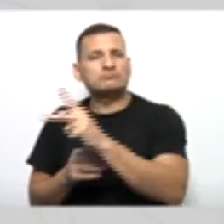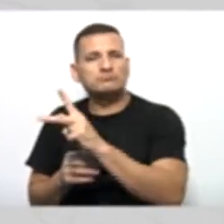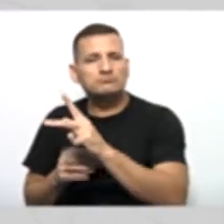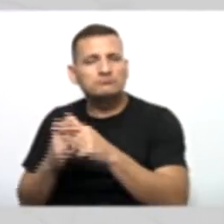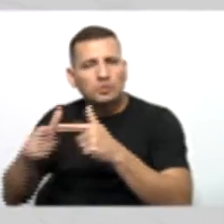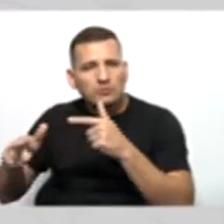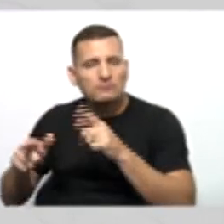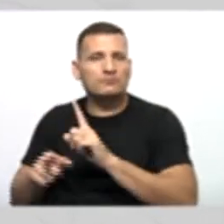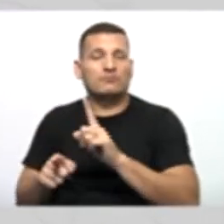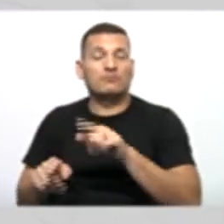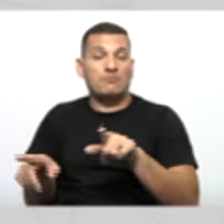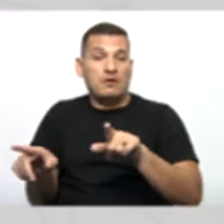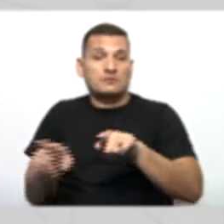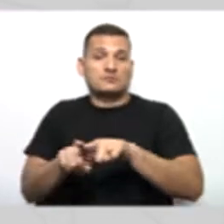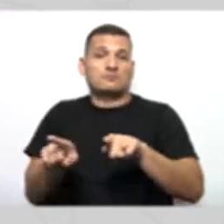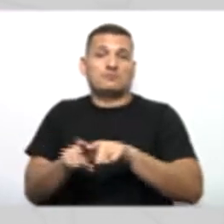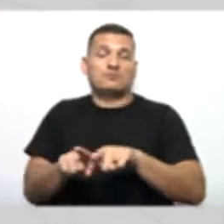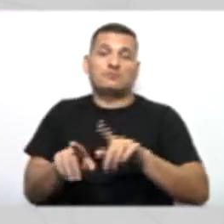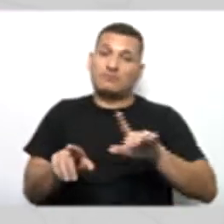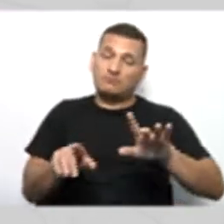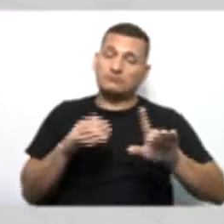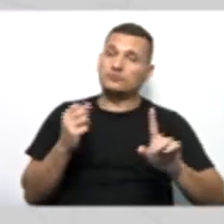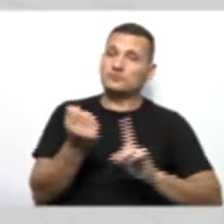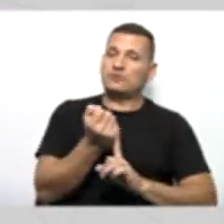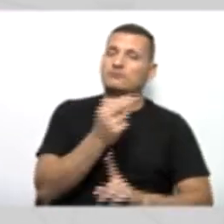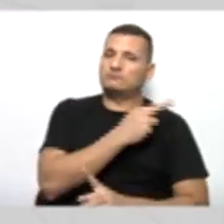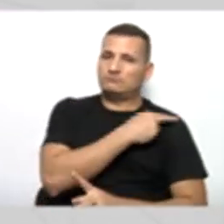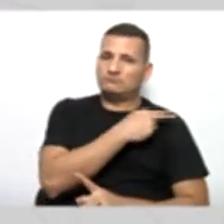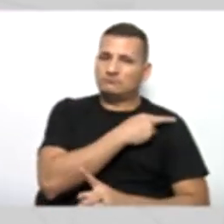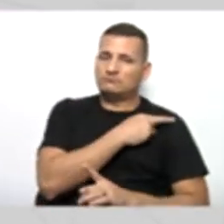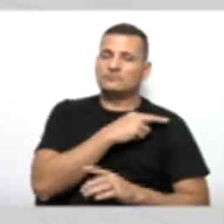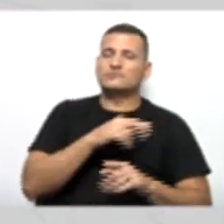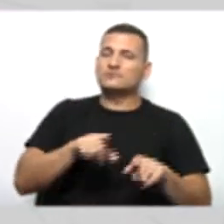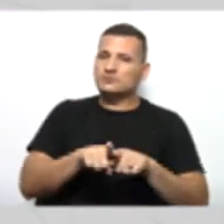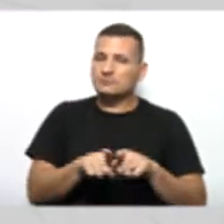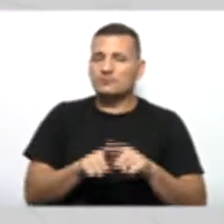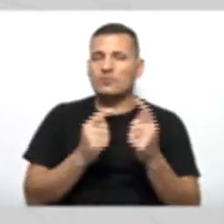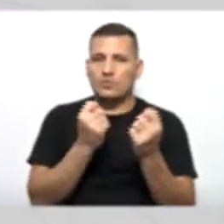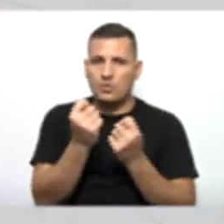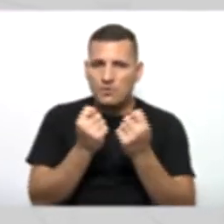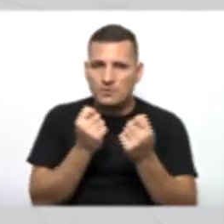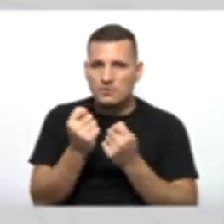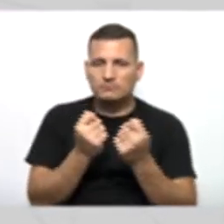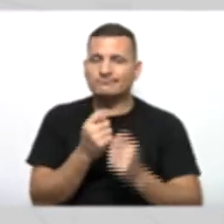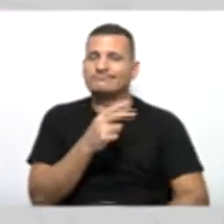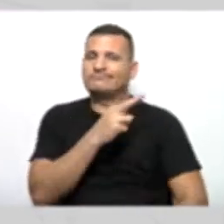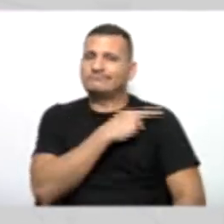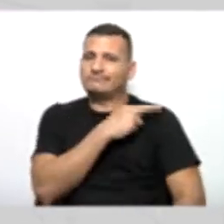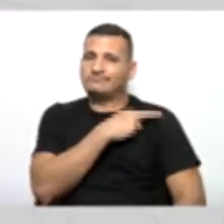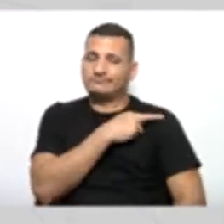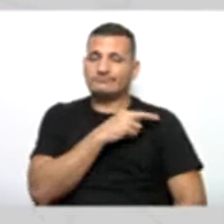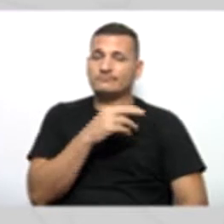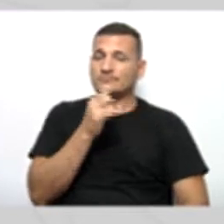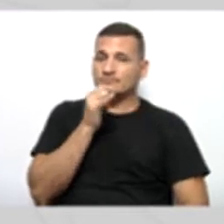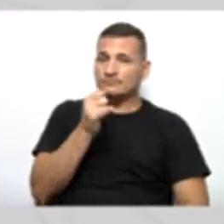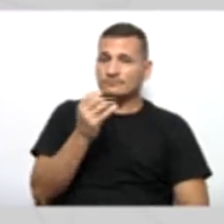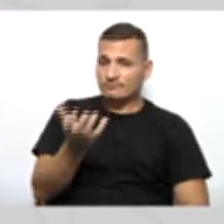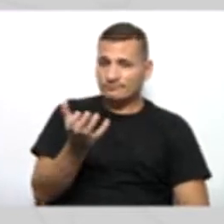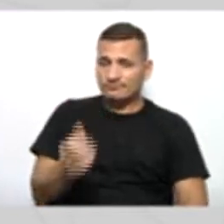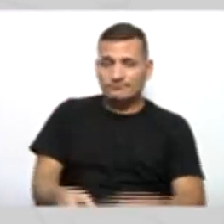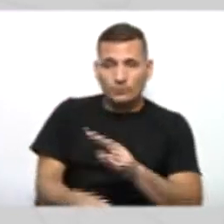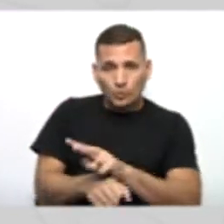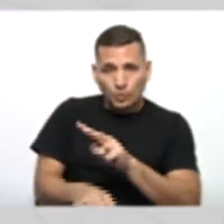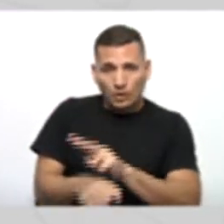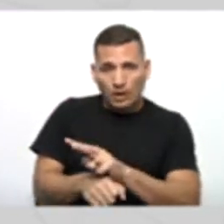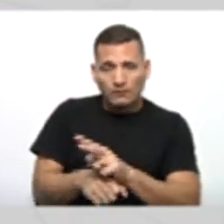social e econômica. Ou seja, se eu quisesse preservar o meio ambiente, eu também